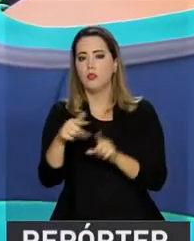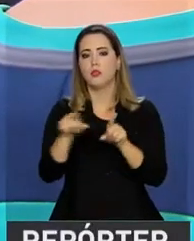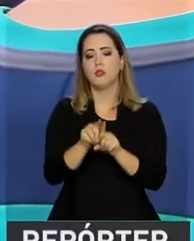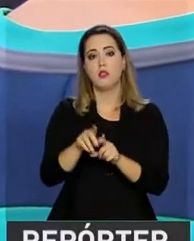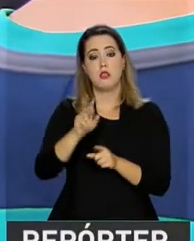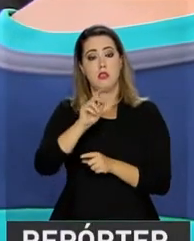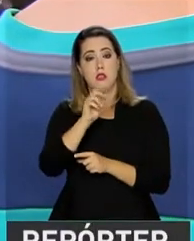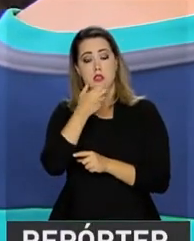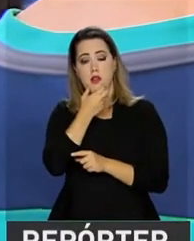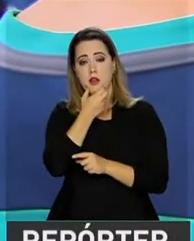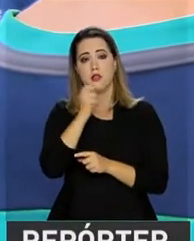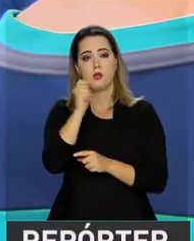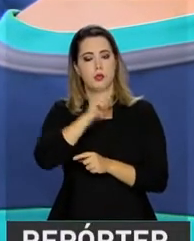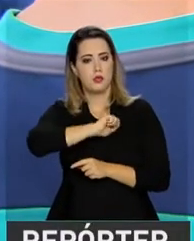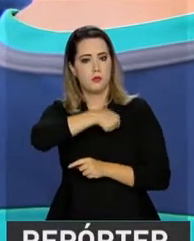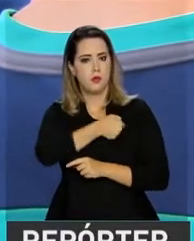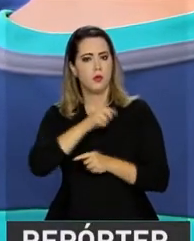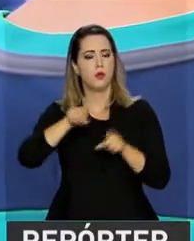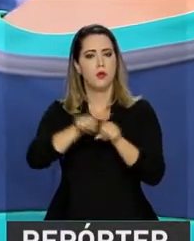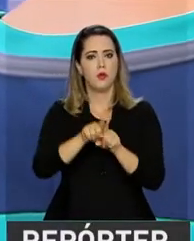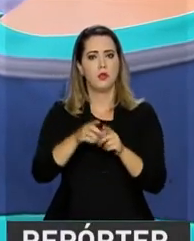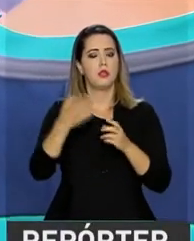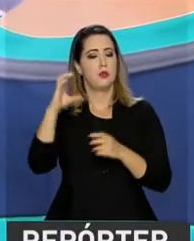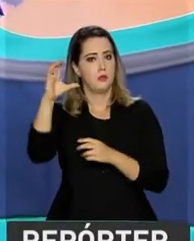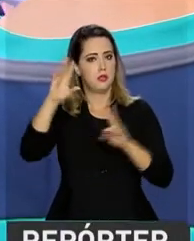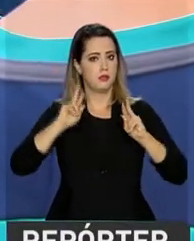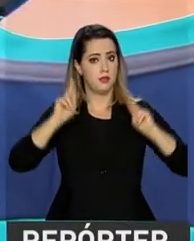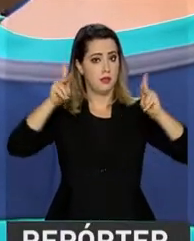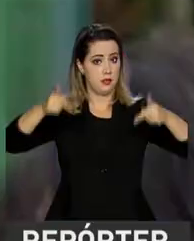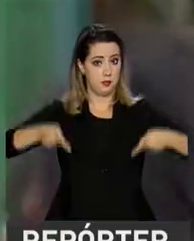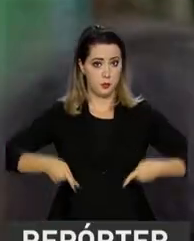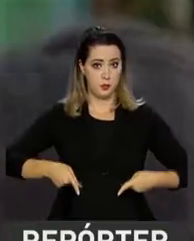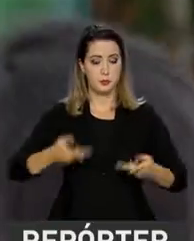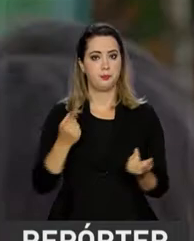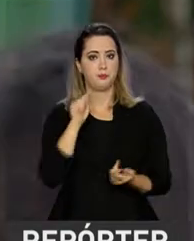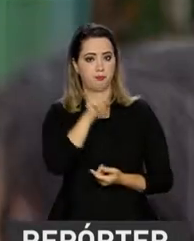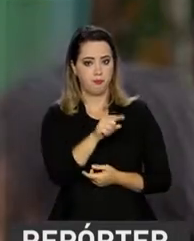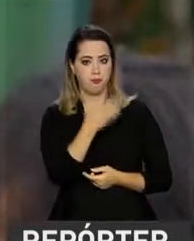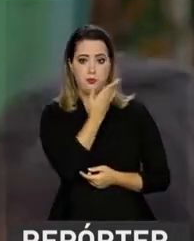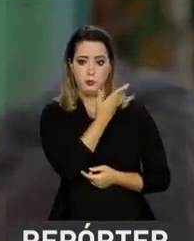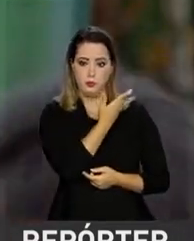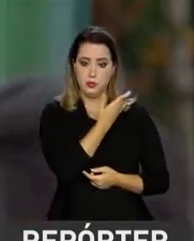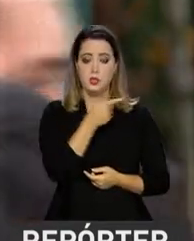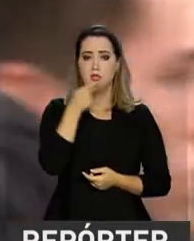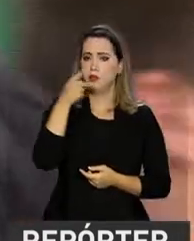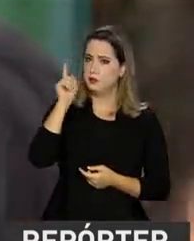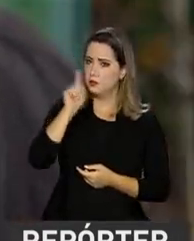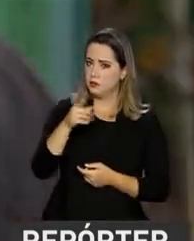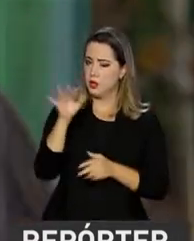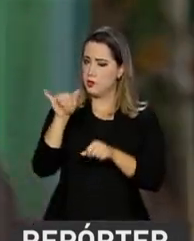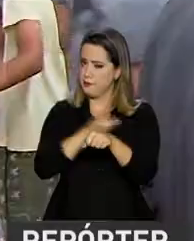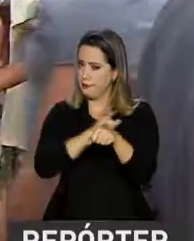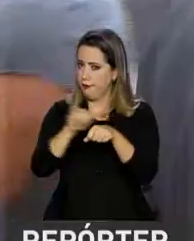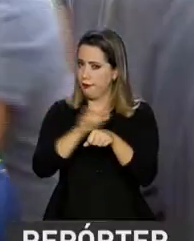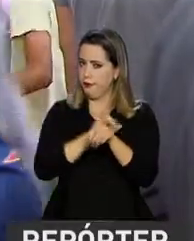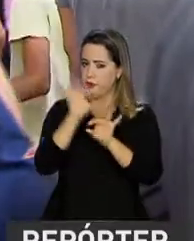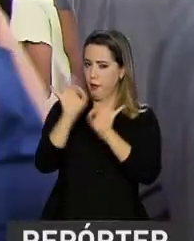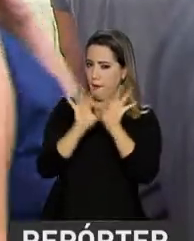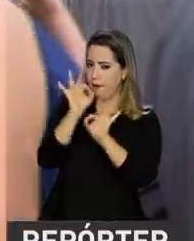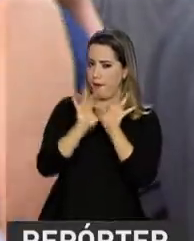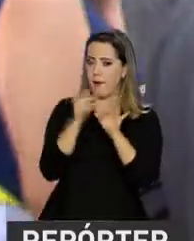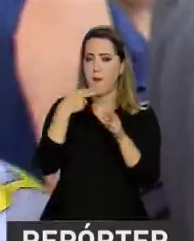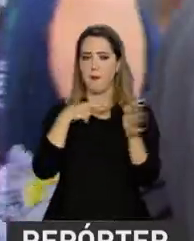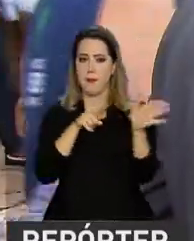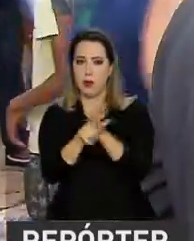une questões de história geografia filosofia e sociologia douglas diz que segue uma estratégia para responder